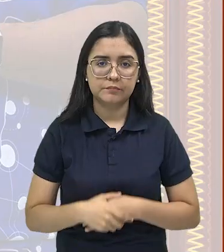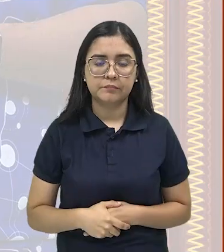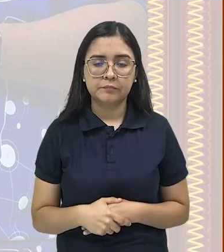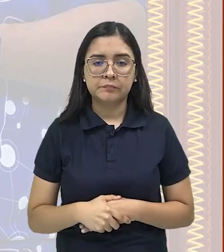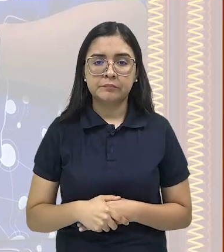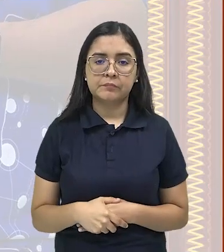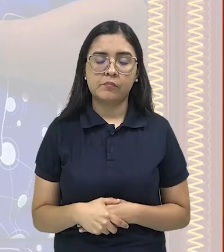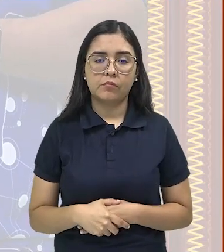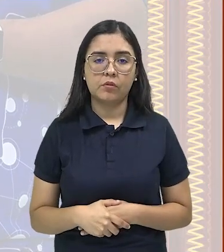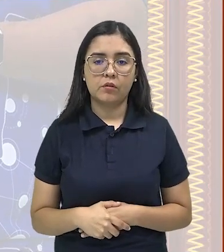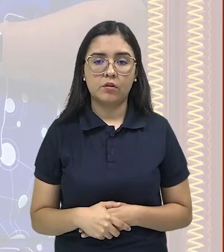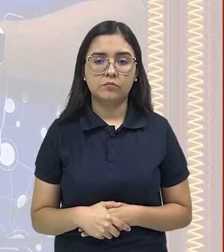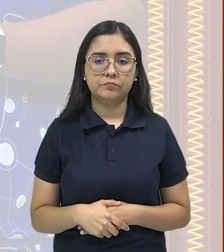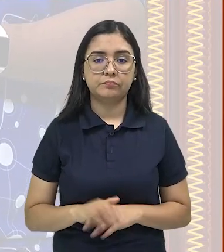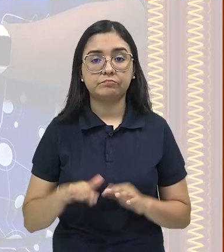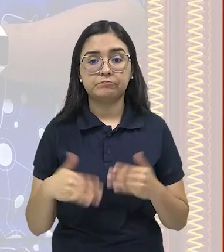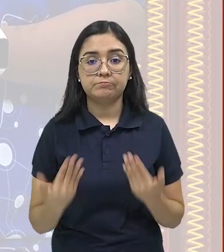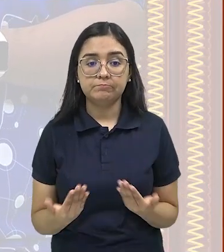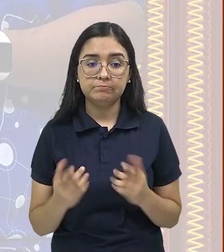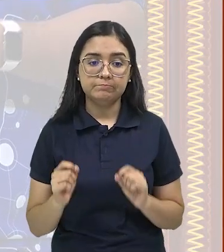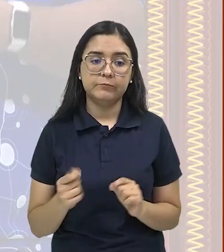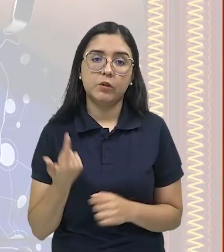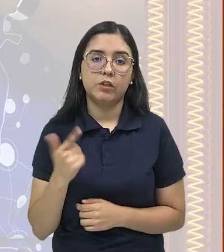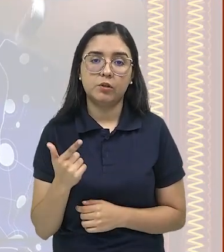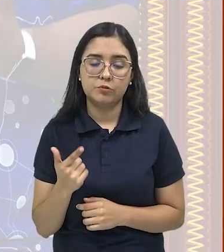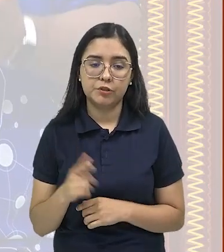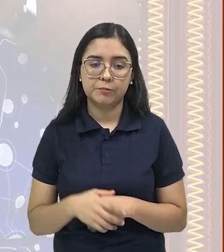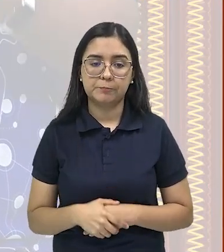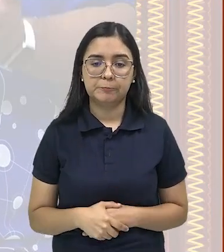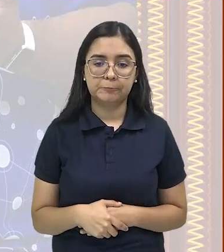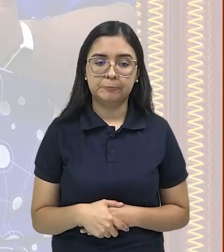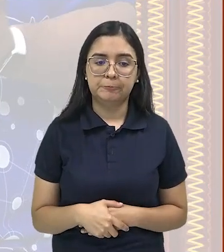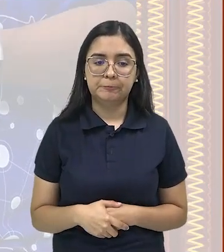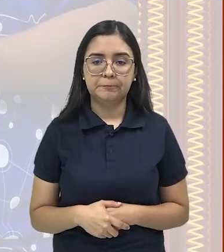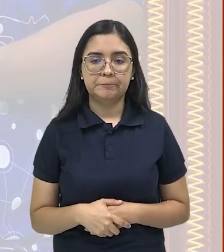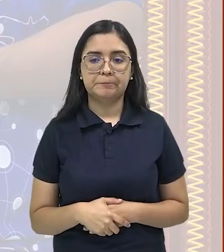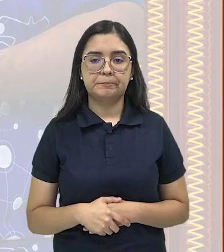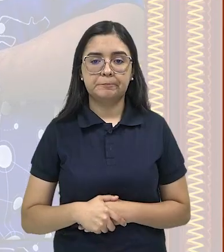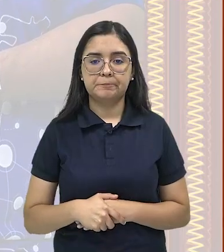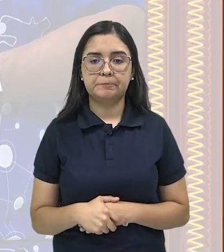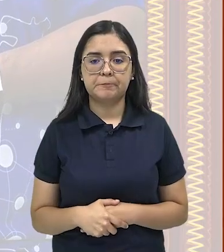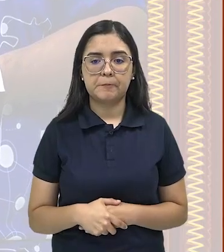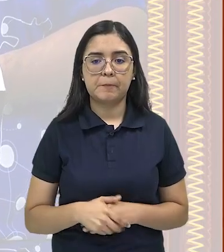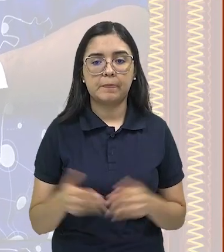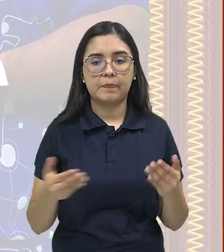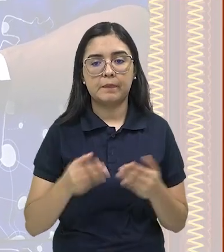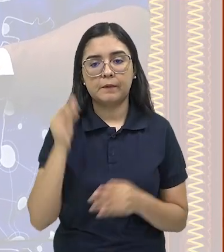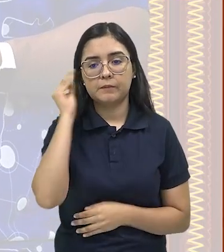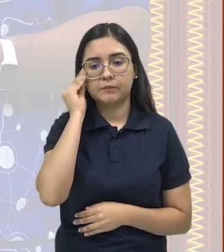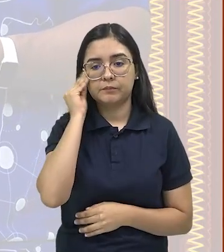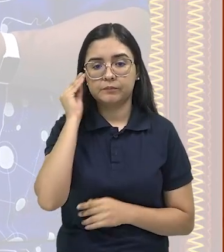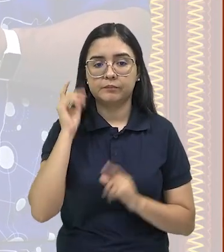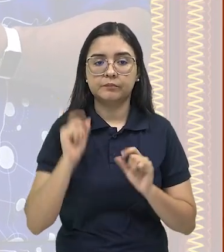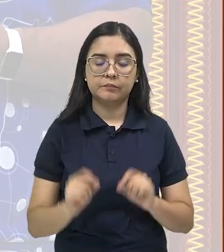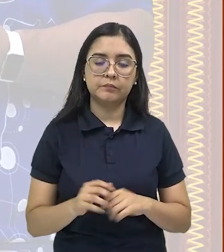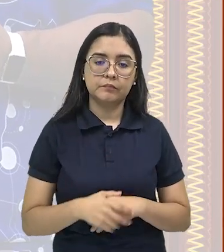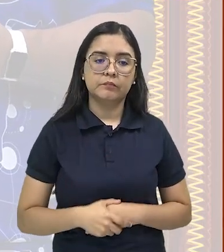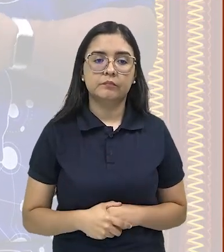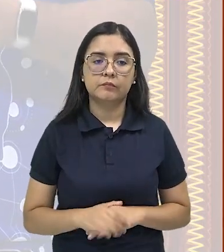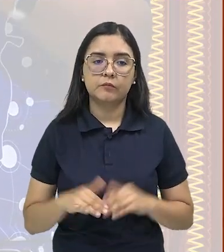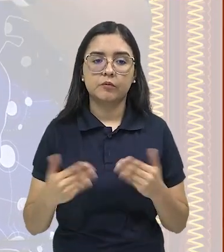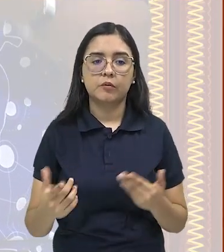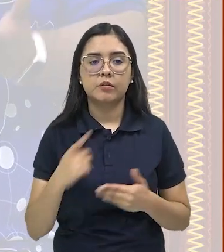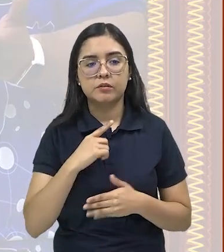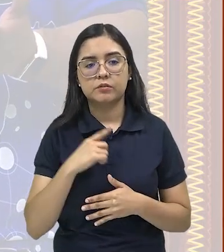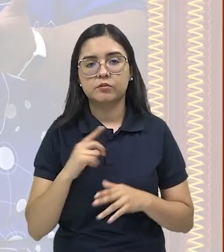do Estado essas terras, então eles acabavam não tendo acesso a elas. Vamos ver então um pouco sobre interconexões e